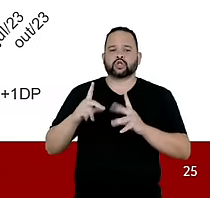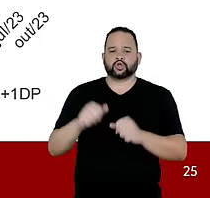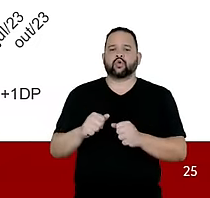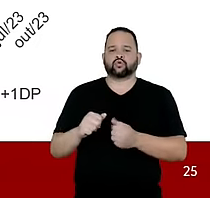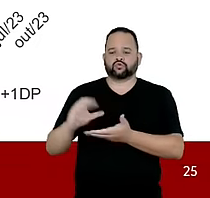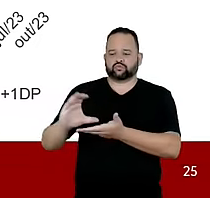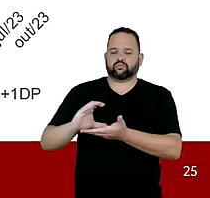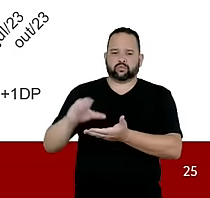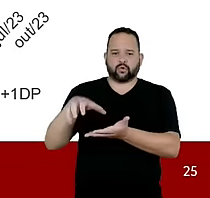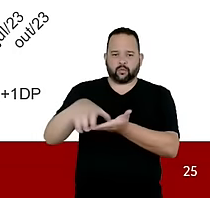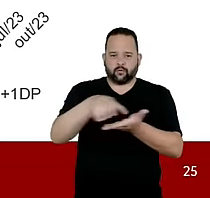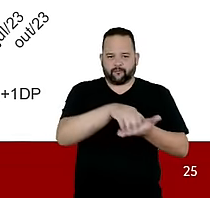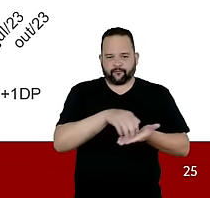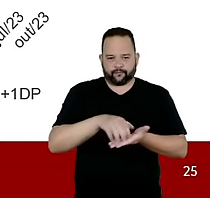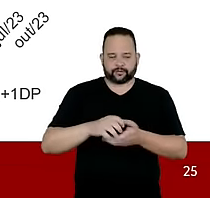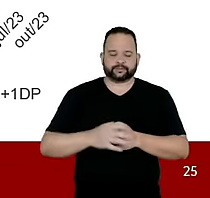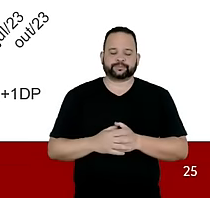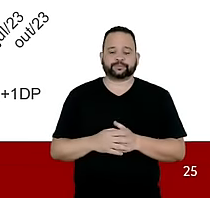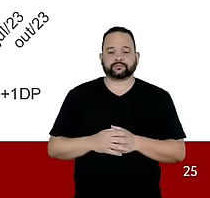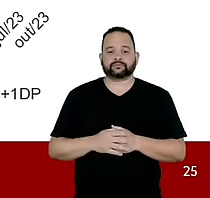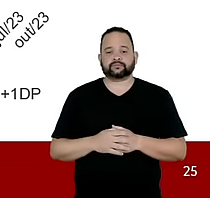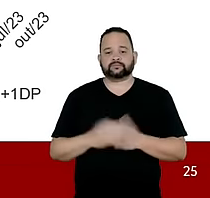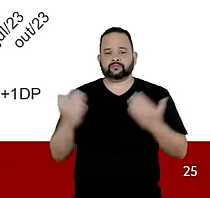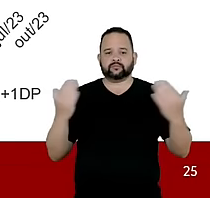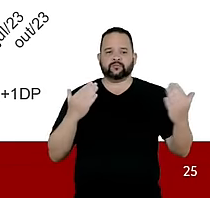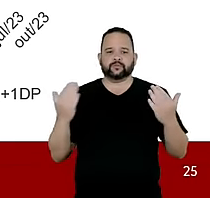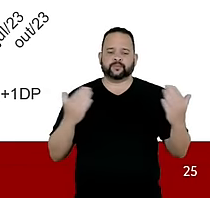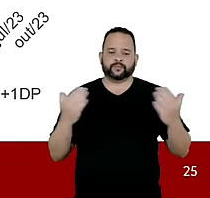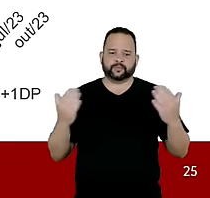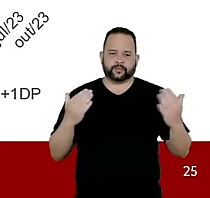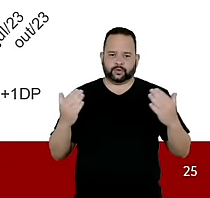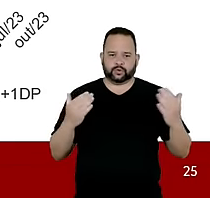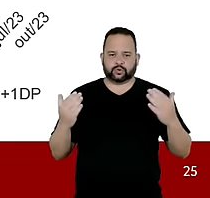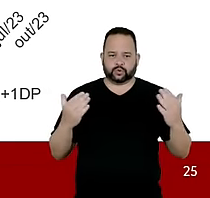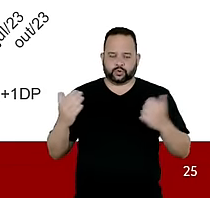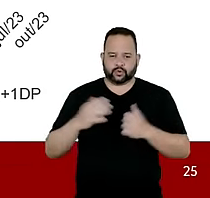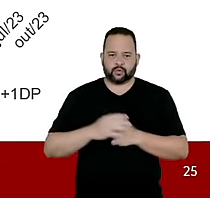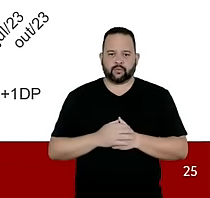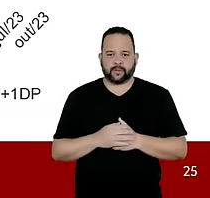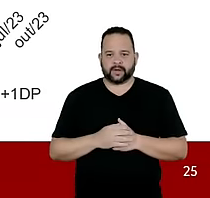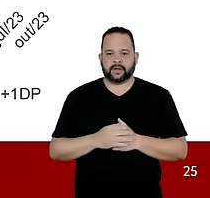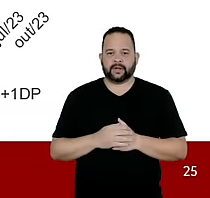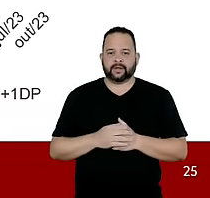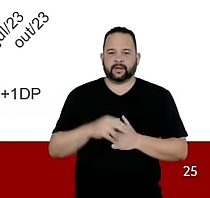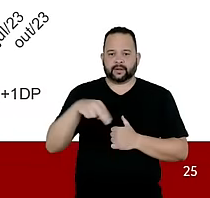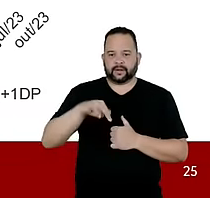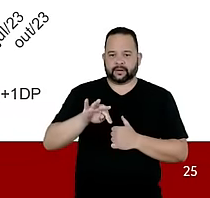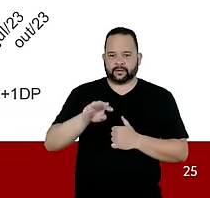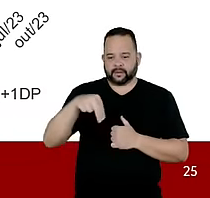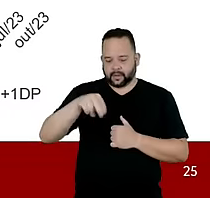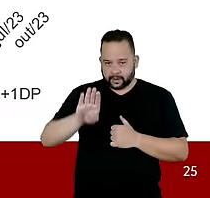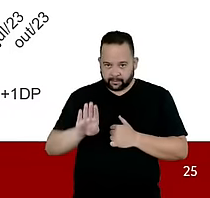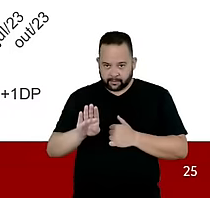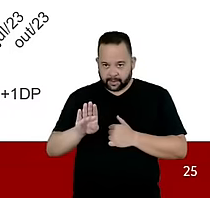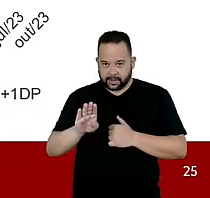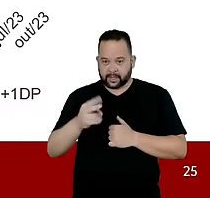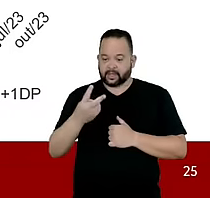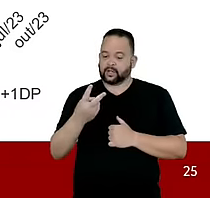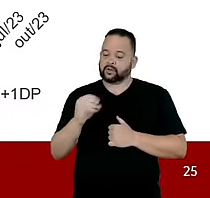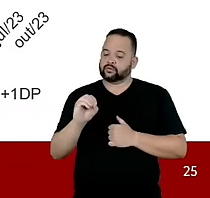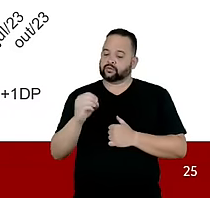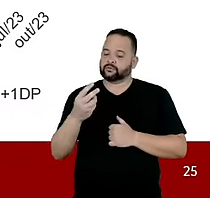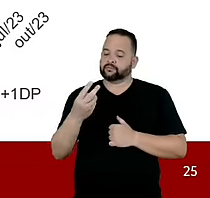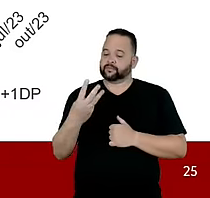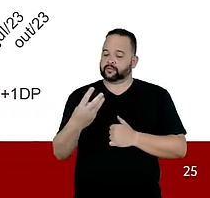faz uma comparação desse desse índice com a ntnb equivalente 2035 a gente vê que sobra ali